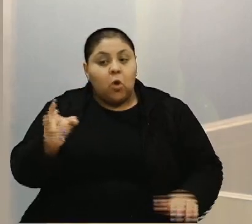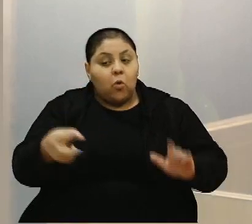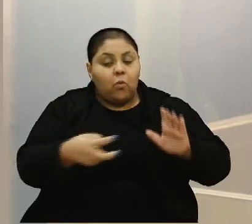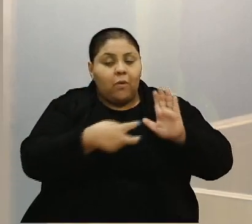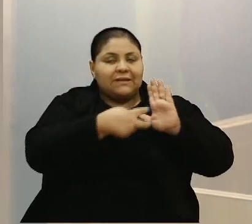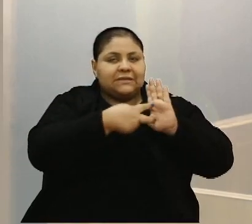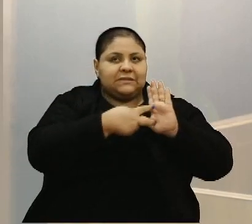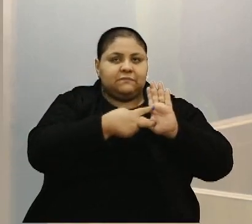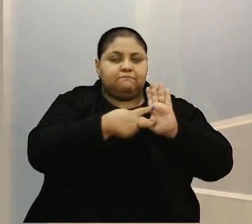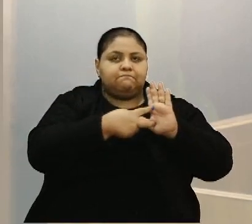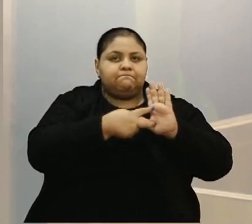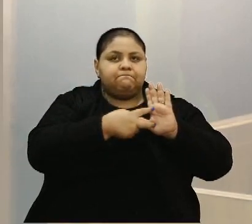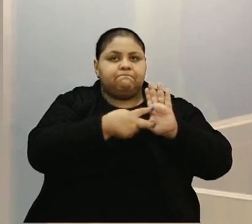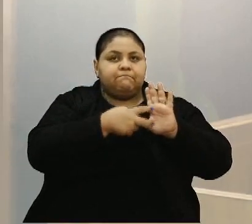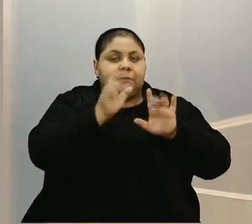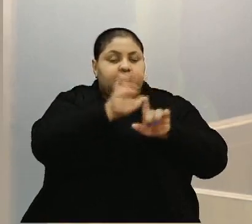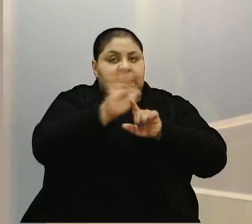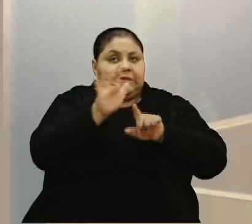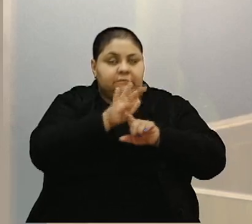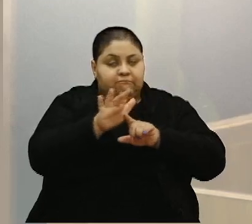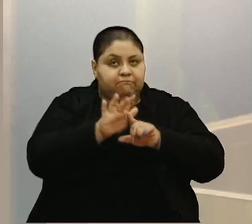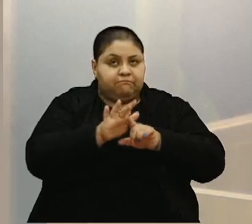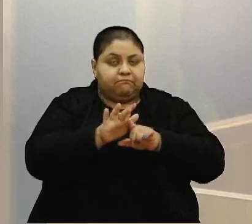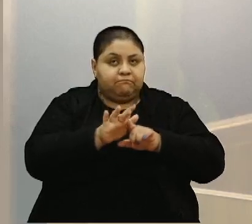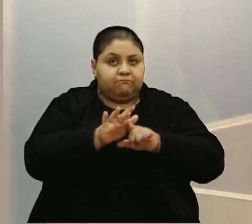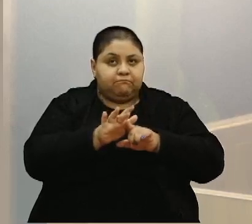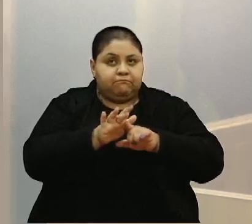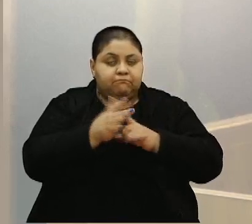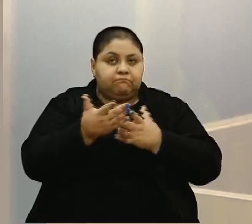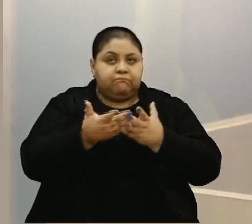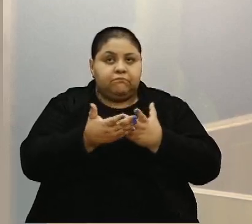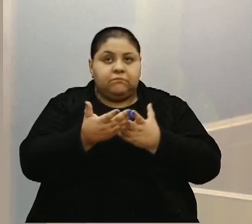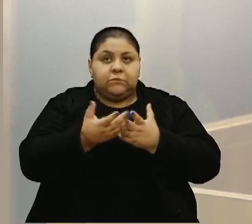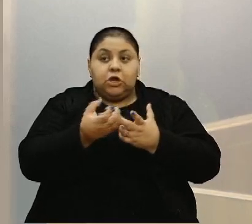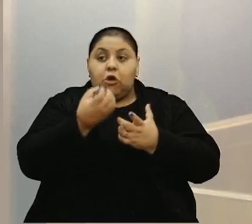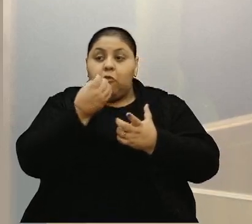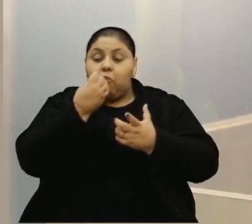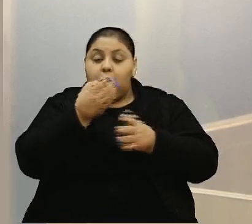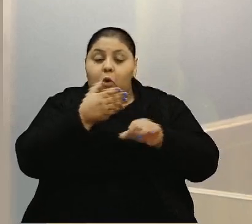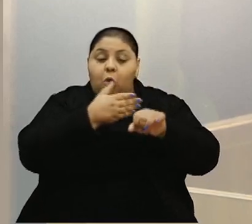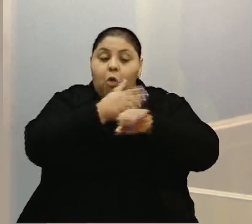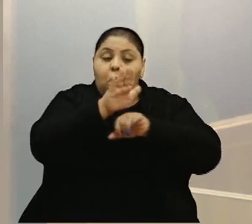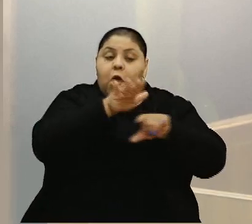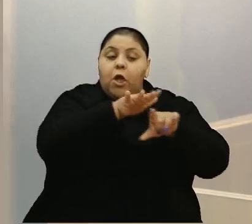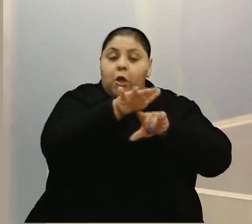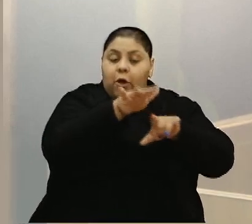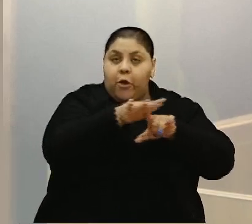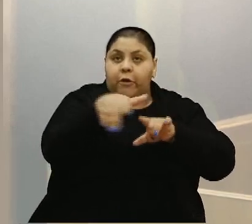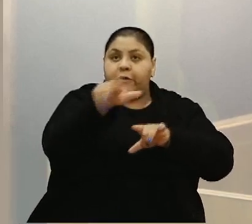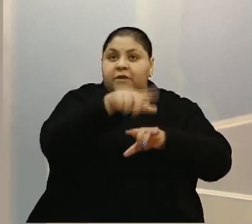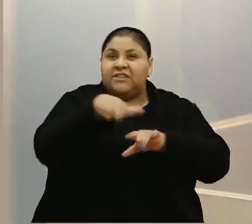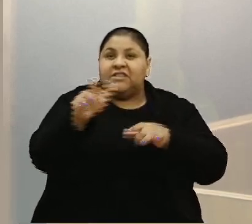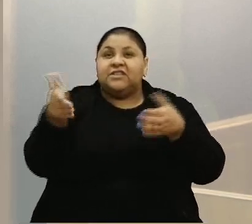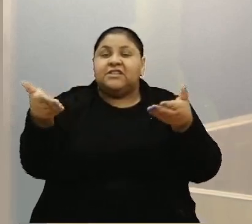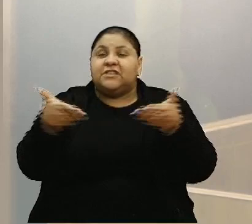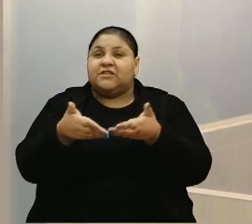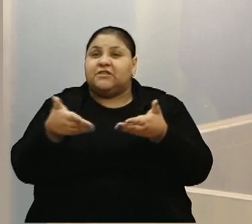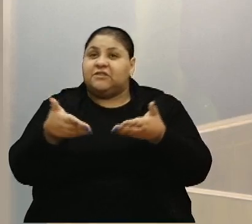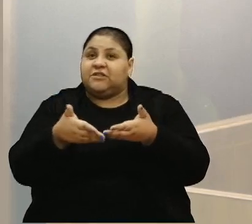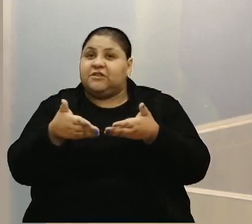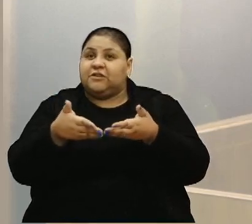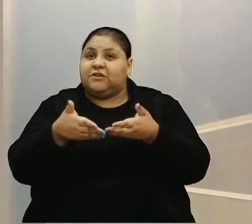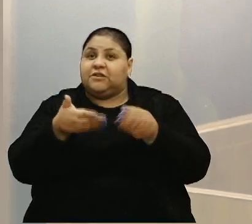atenção para essas demandas. Boa parte dessas demandas a gente já